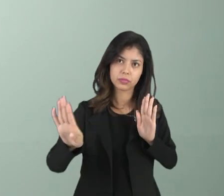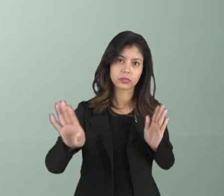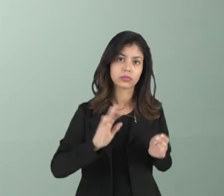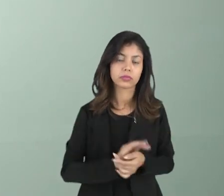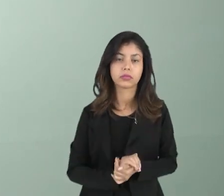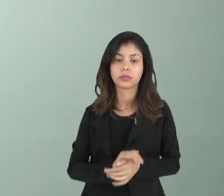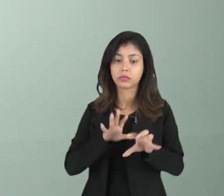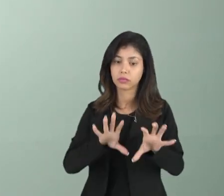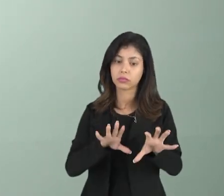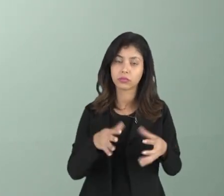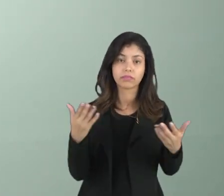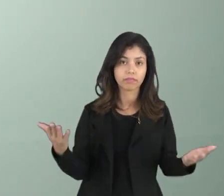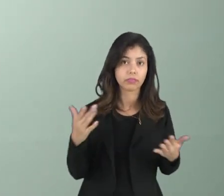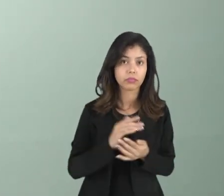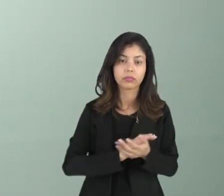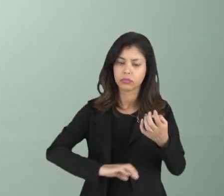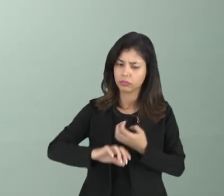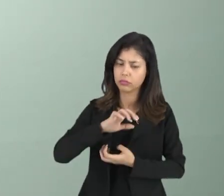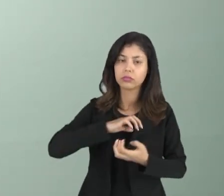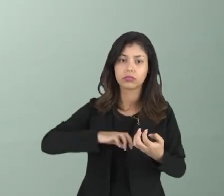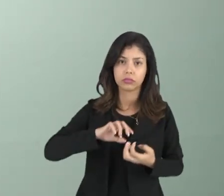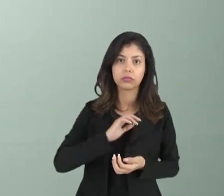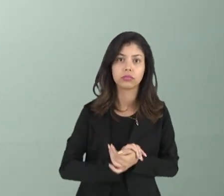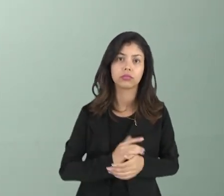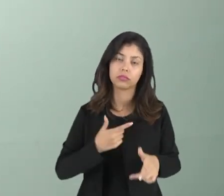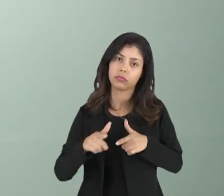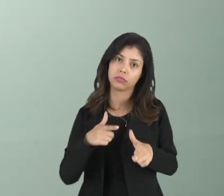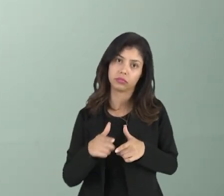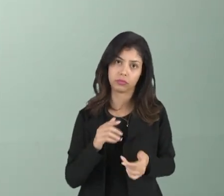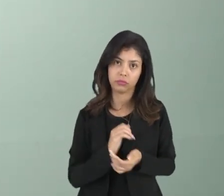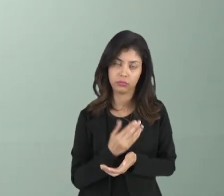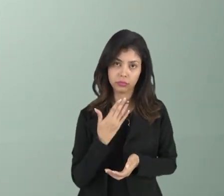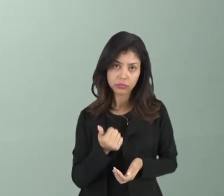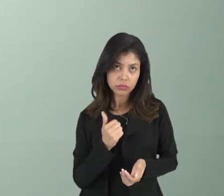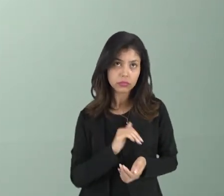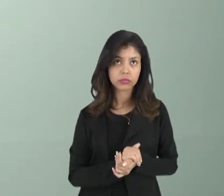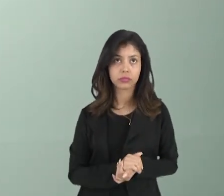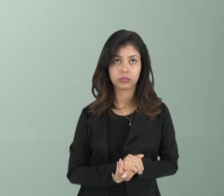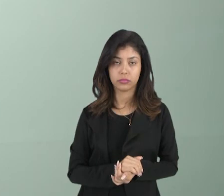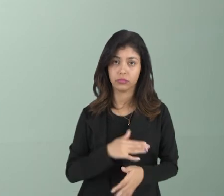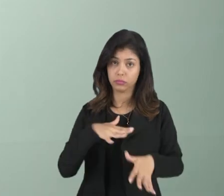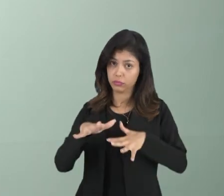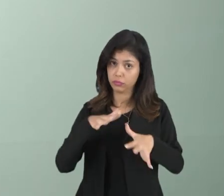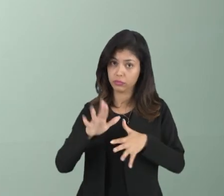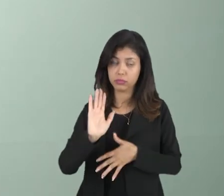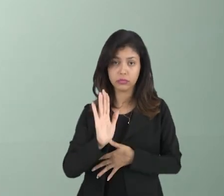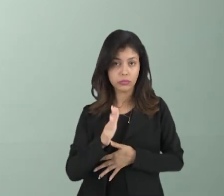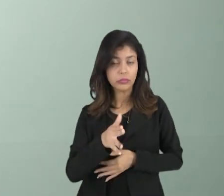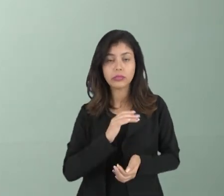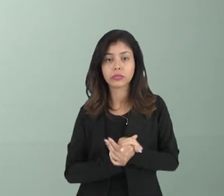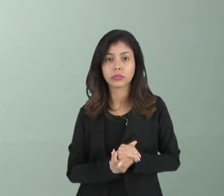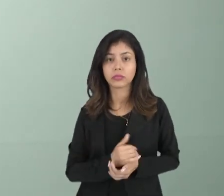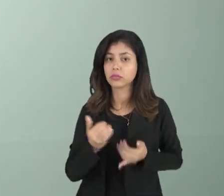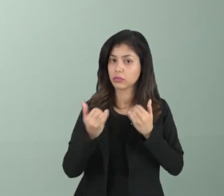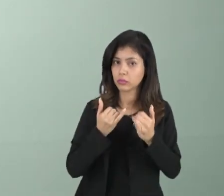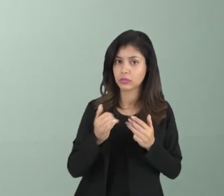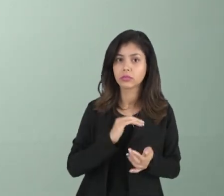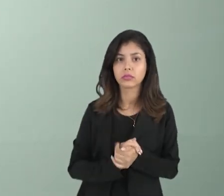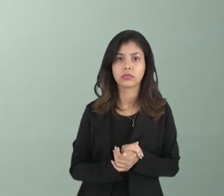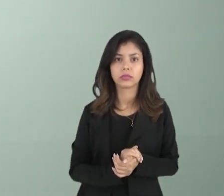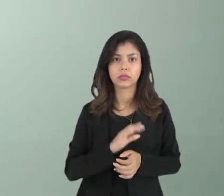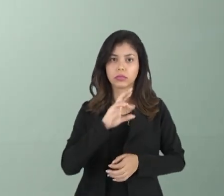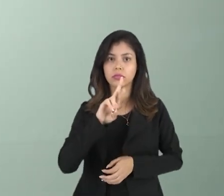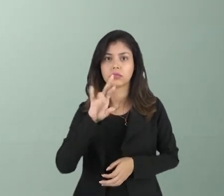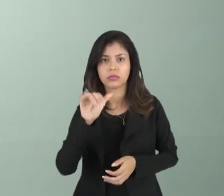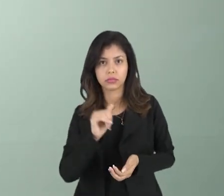fica, então, uma revolução aí de trabalhadores, tá? E como eu disse, movimentos que vão já anunciar essa